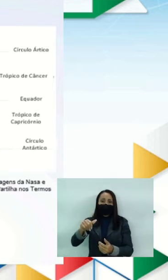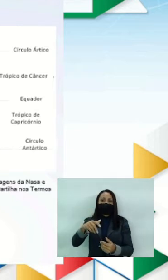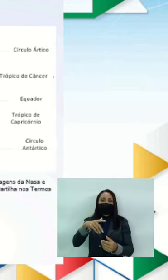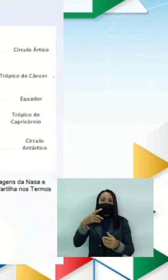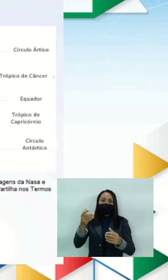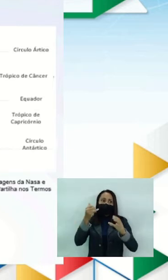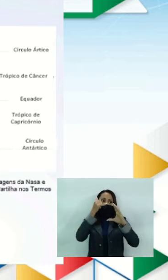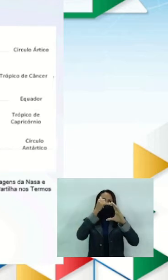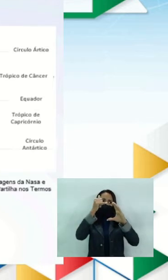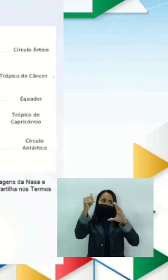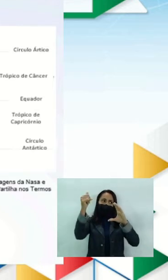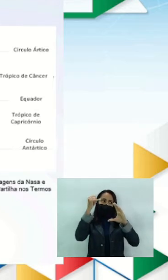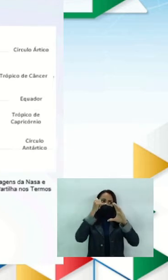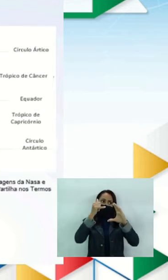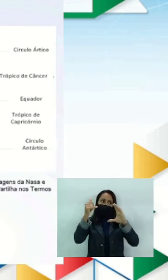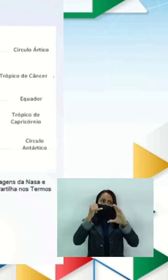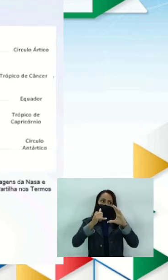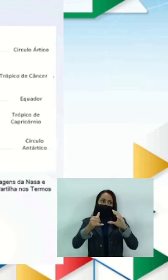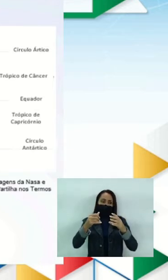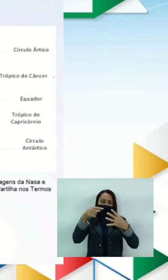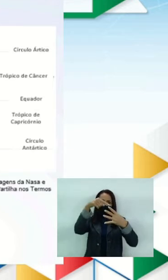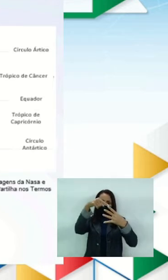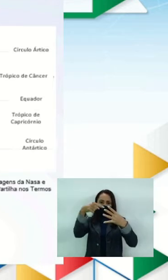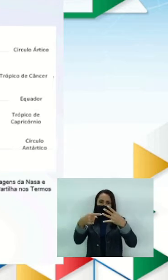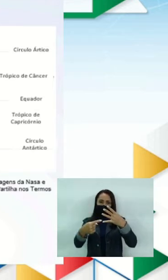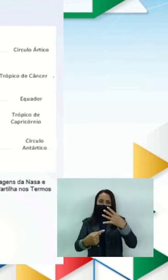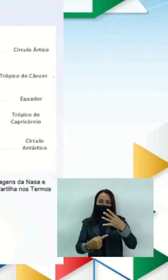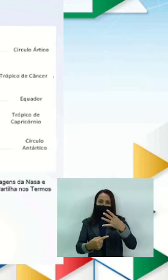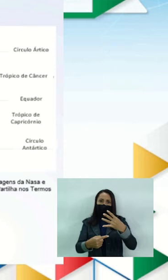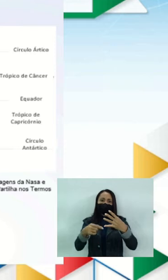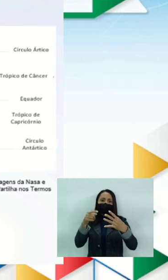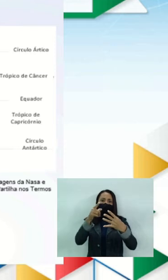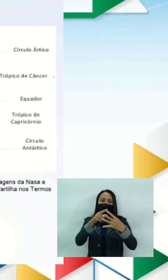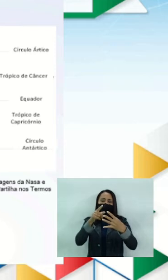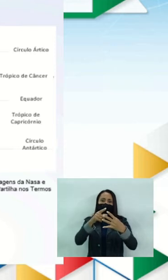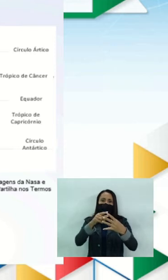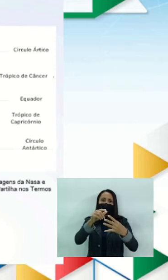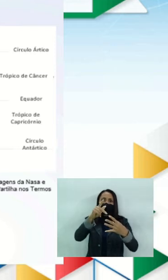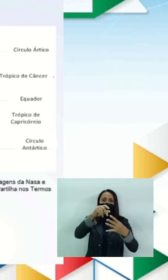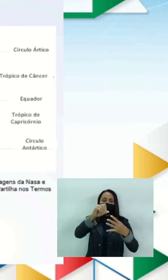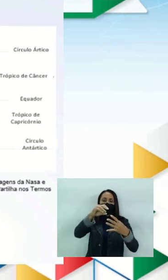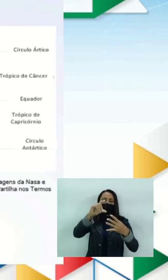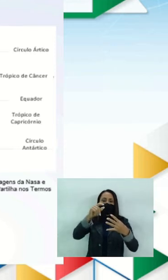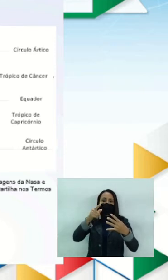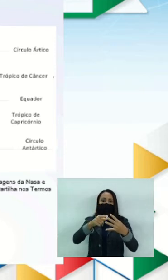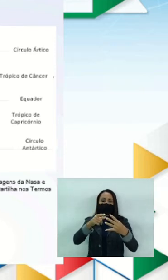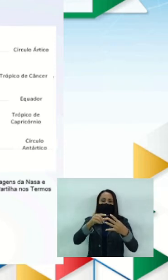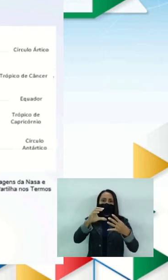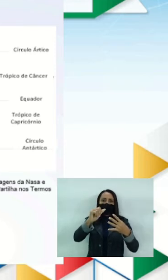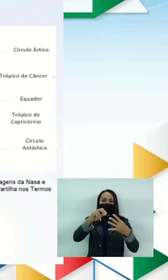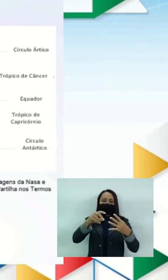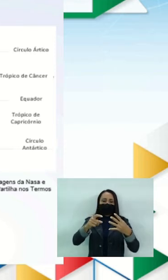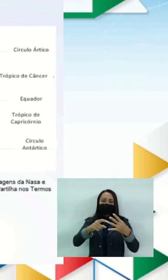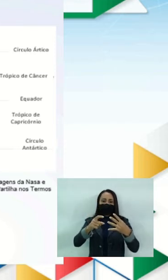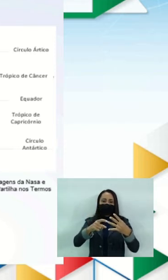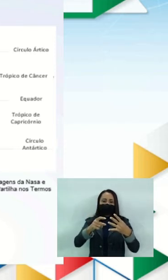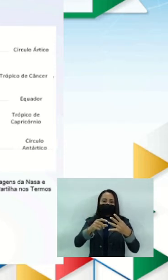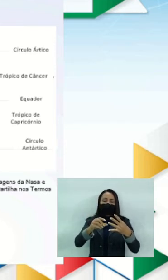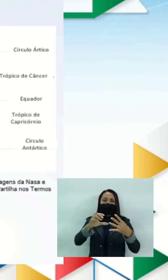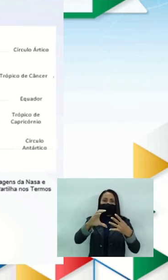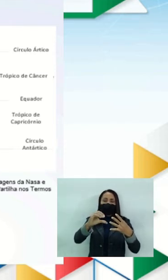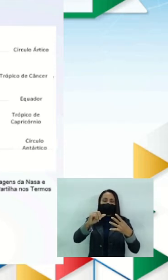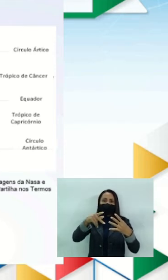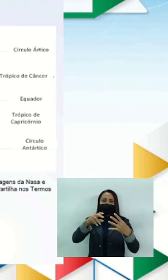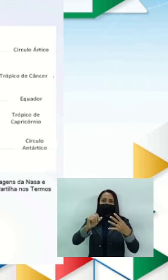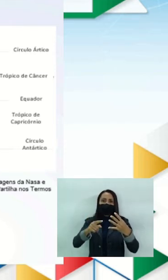do Equador, sendo as quatro principais: o Círculo Polar Ártico, o Trópico de Câncer, o Trópico de Capricórnio, o Círculo Polar